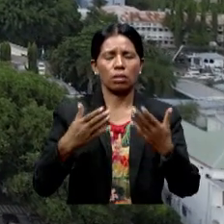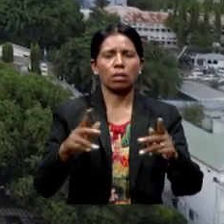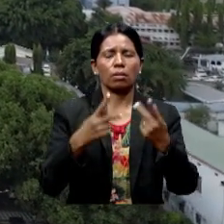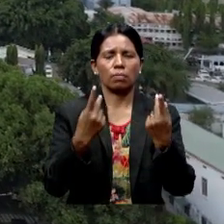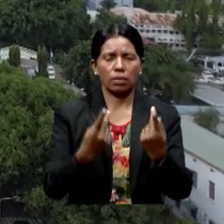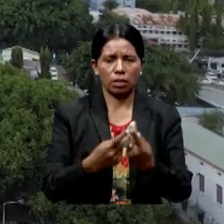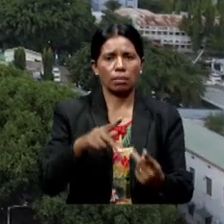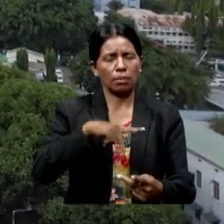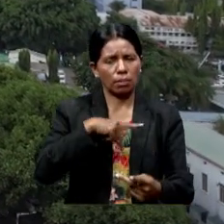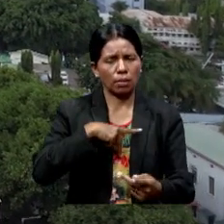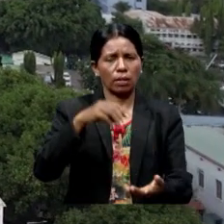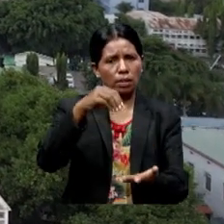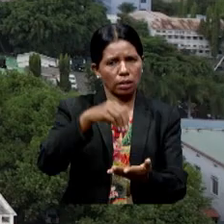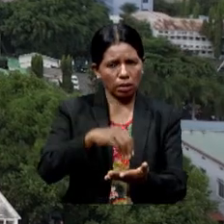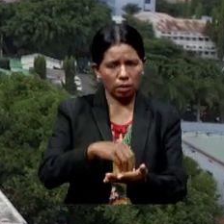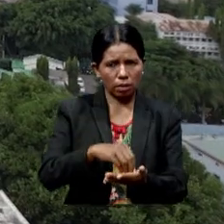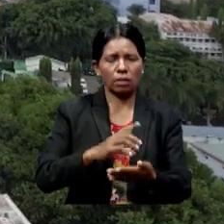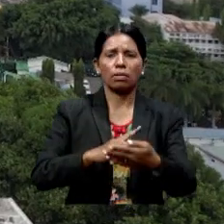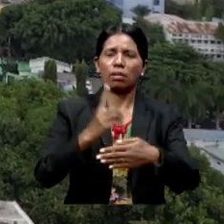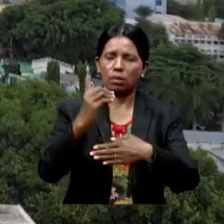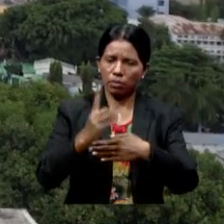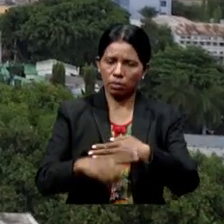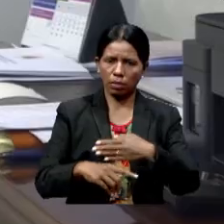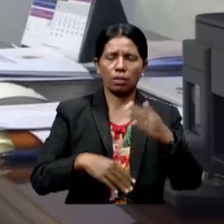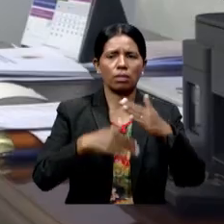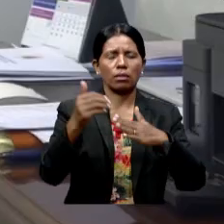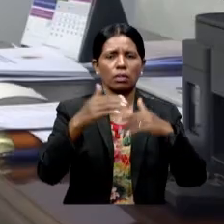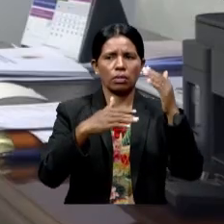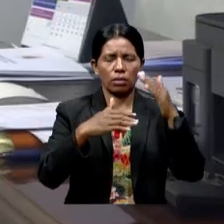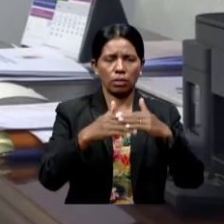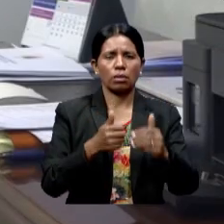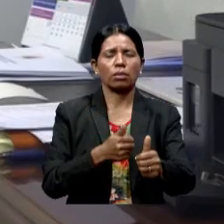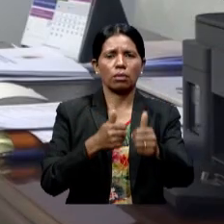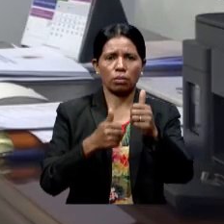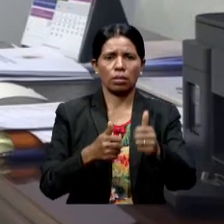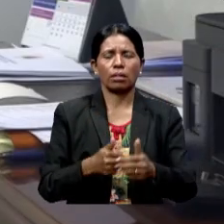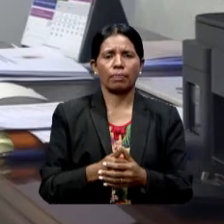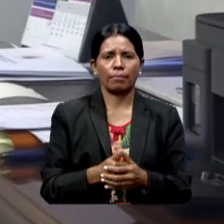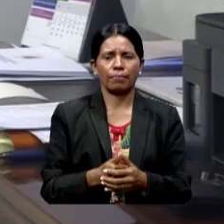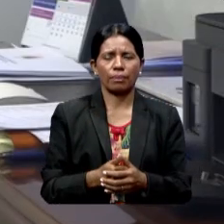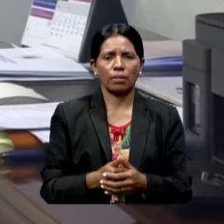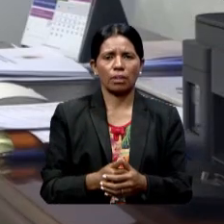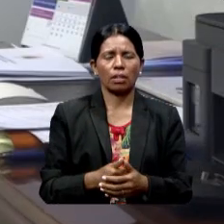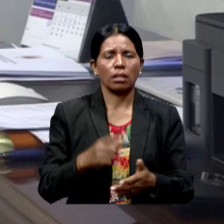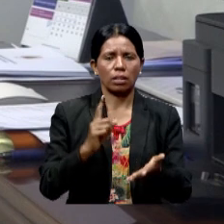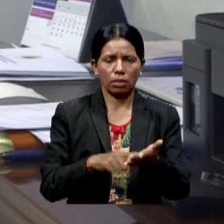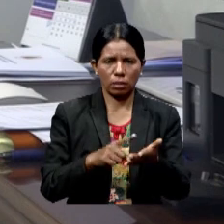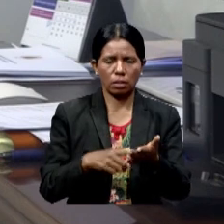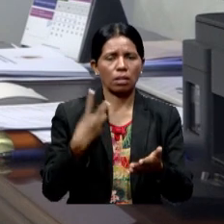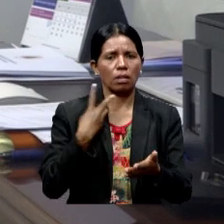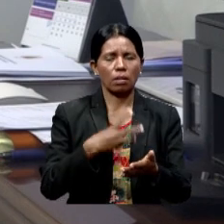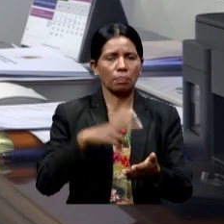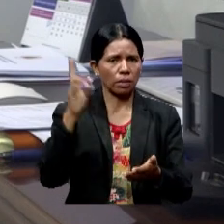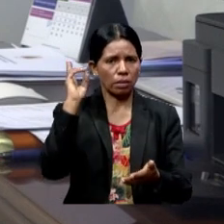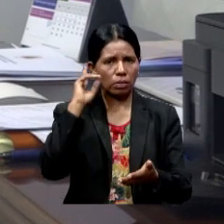bem investe para desenvolver infraestruturas. Tuir buat nabe diskusau nabe ami Rona